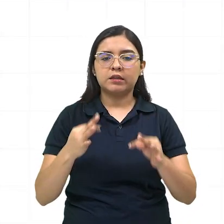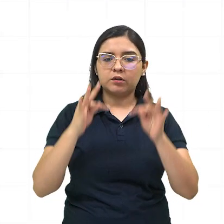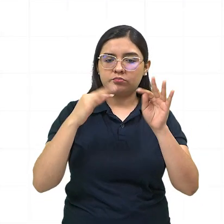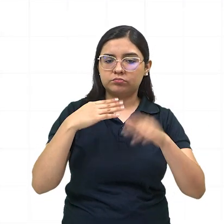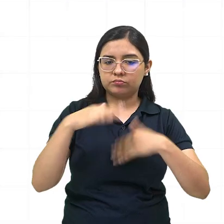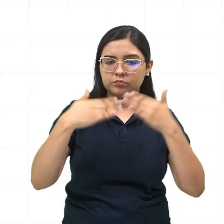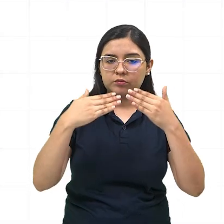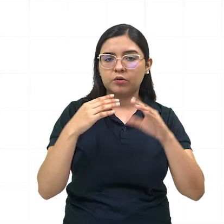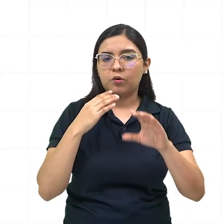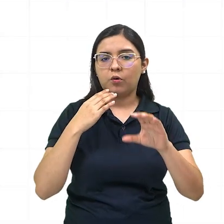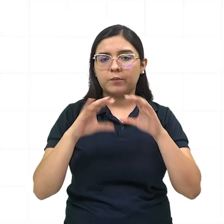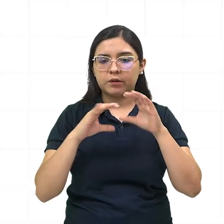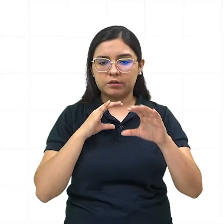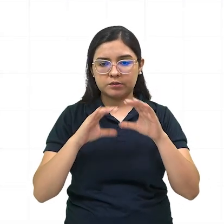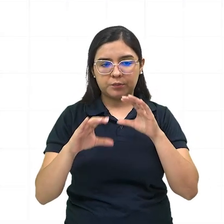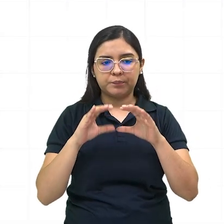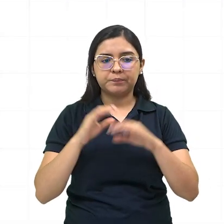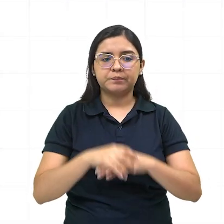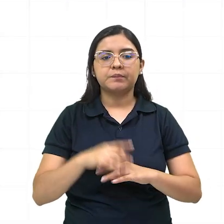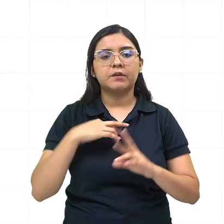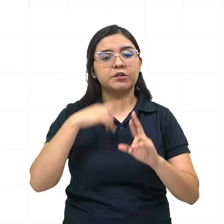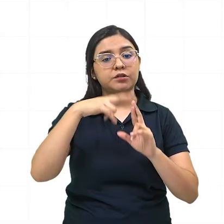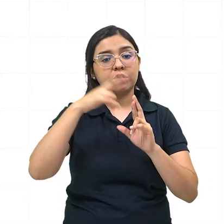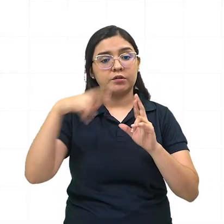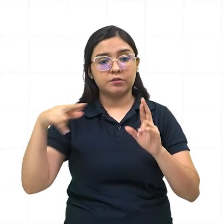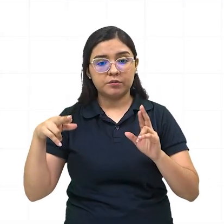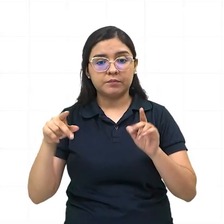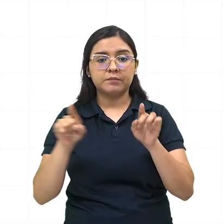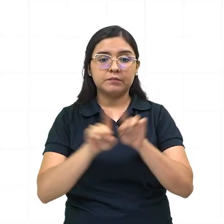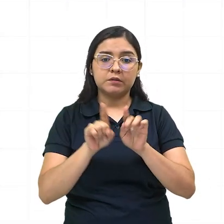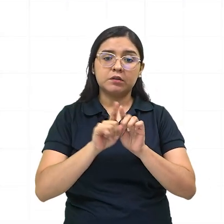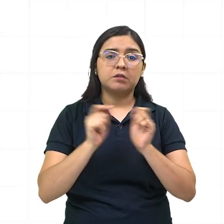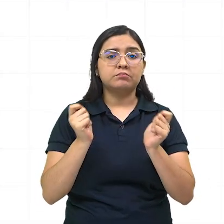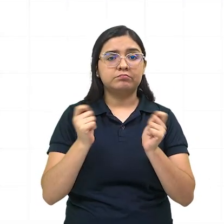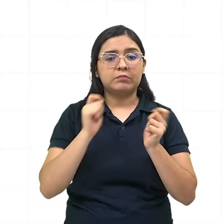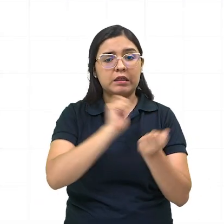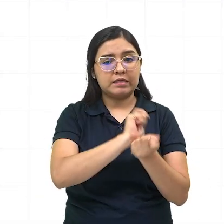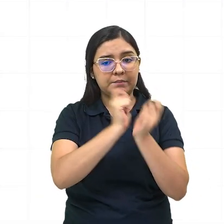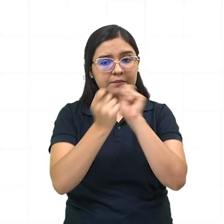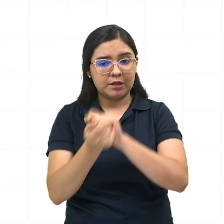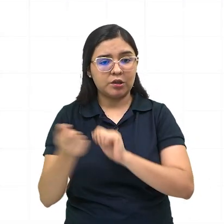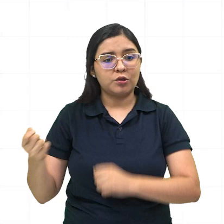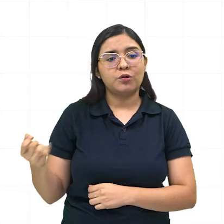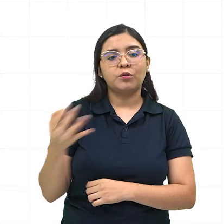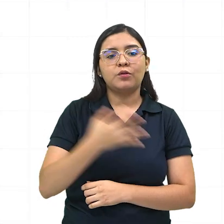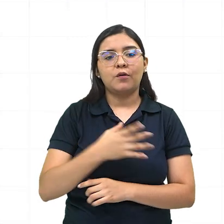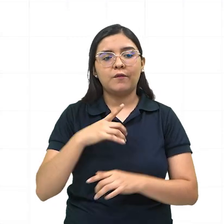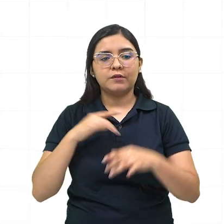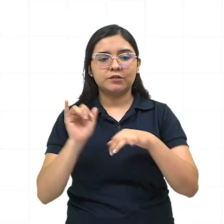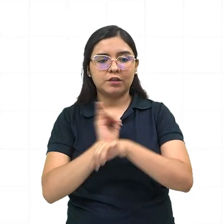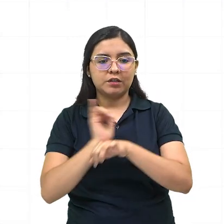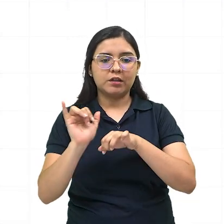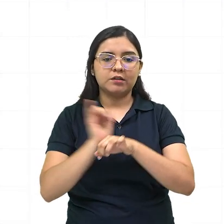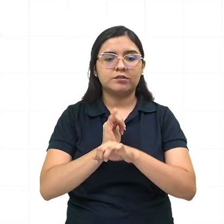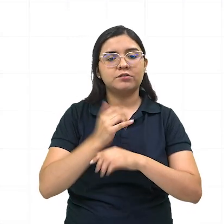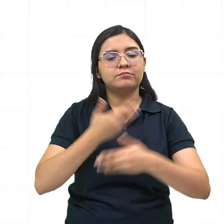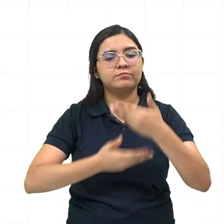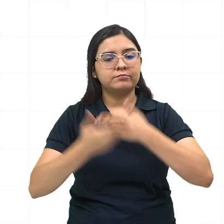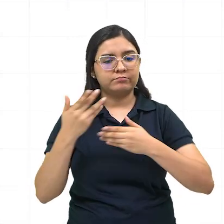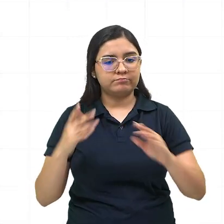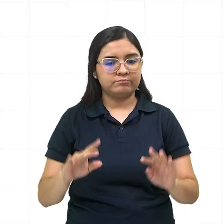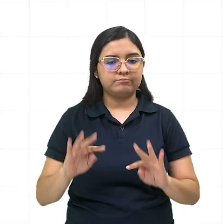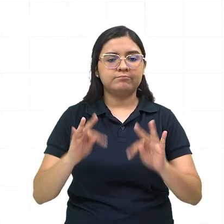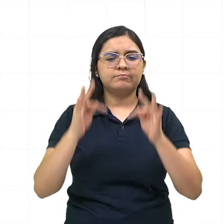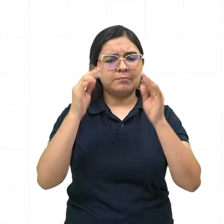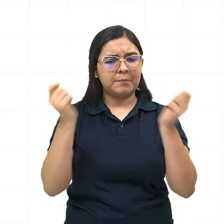tecnologias de comunicação. As religiões que souberem adaptar-se às novas formas de interação digital poderão